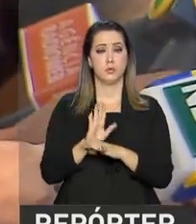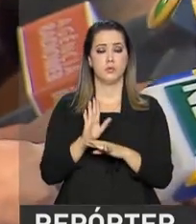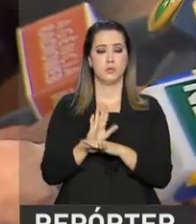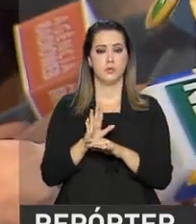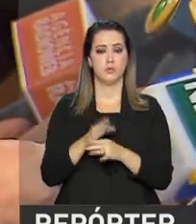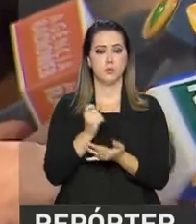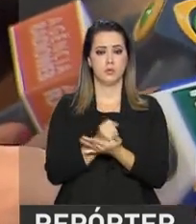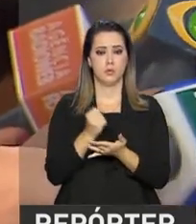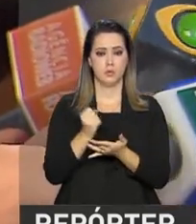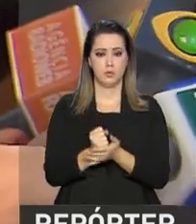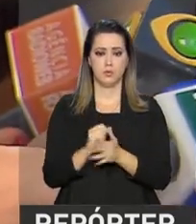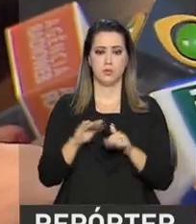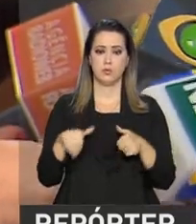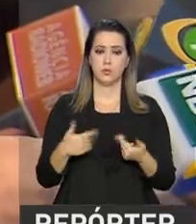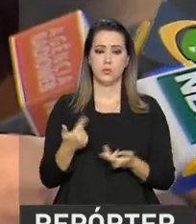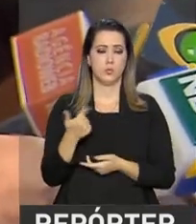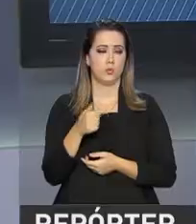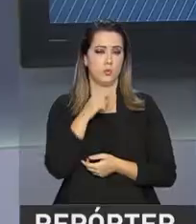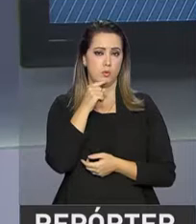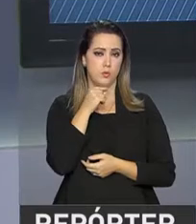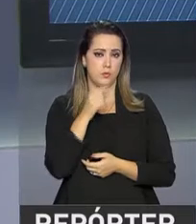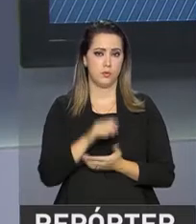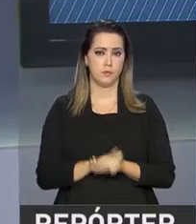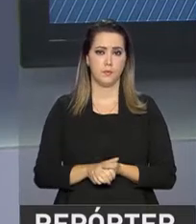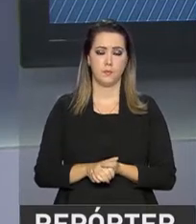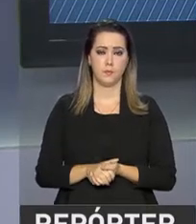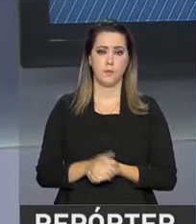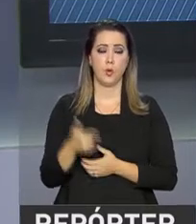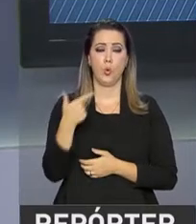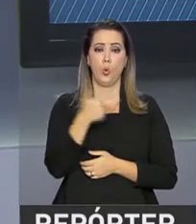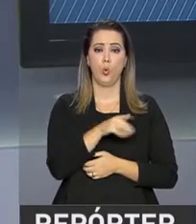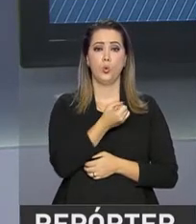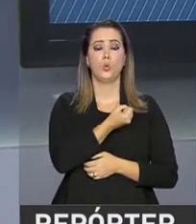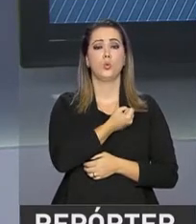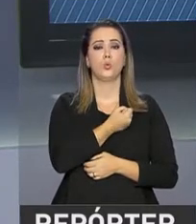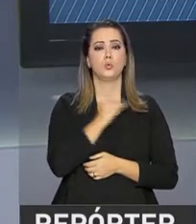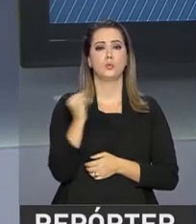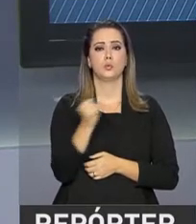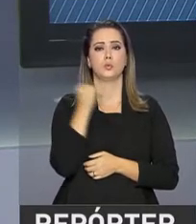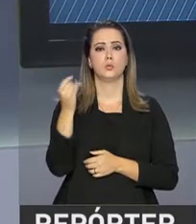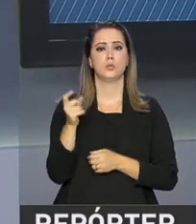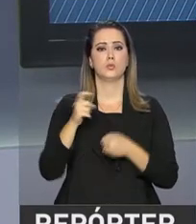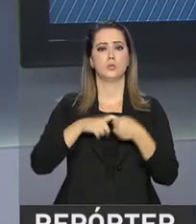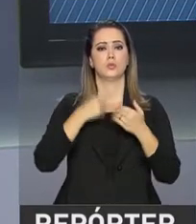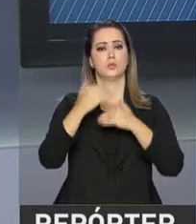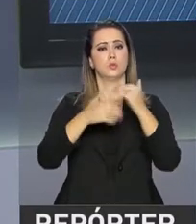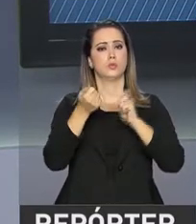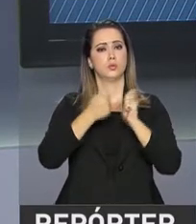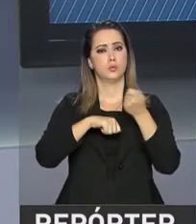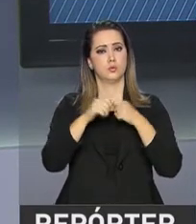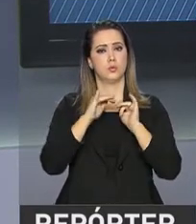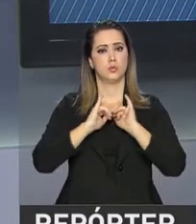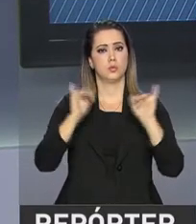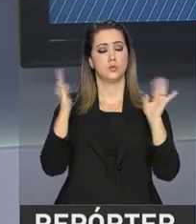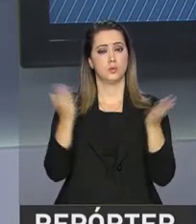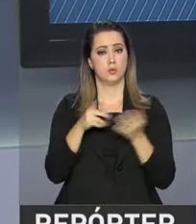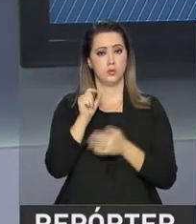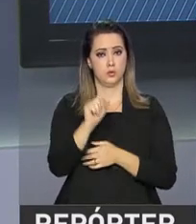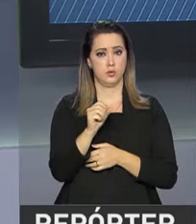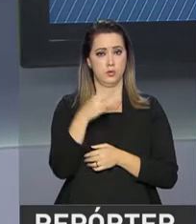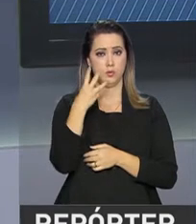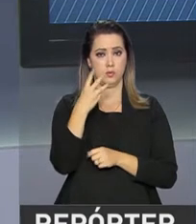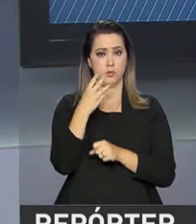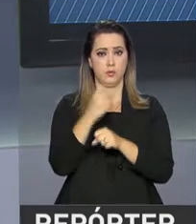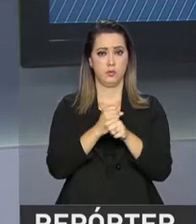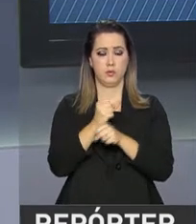número de contratações. Quanto a isso, não há dúvida. E outro dado que mostra a recuperação da economia foi divulgado agora há pouco.